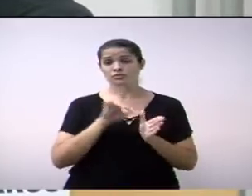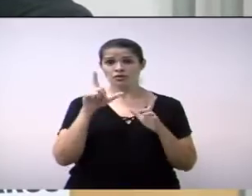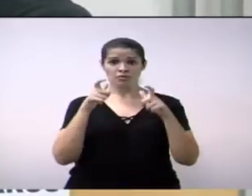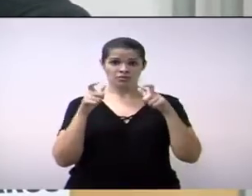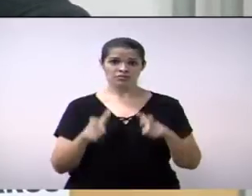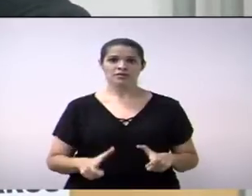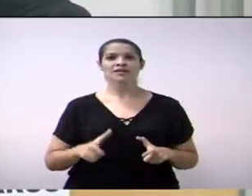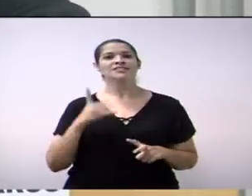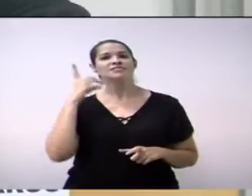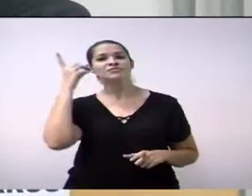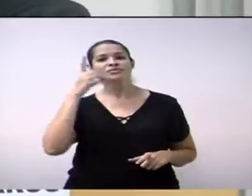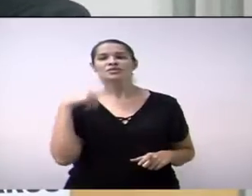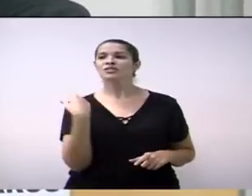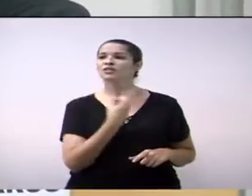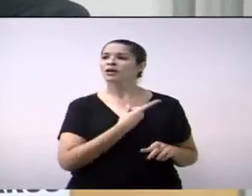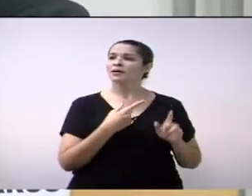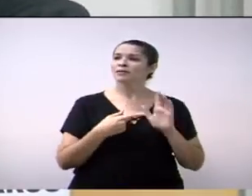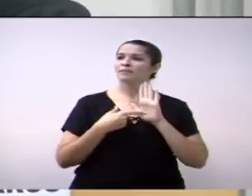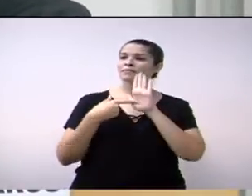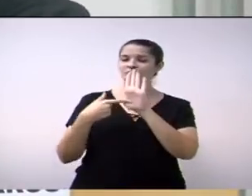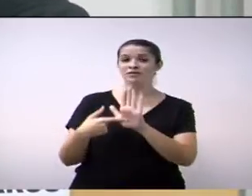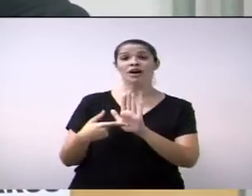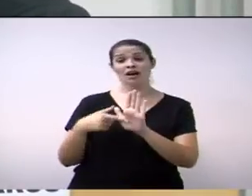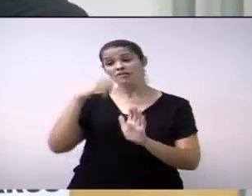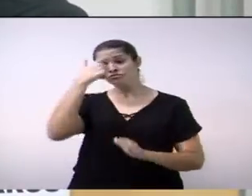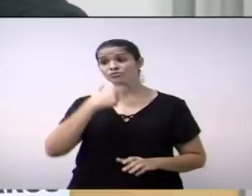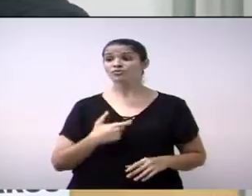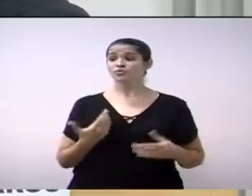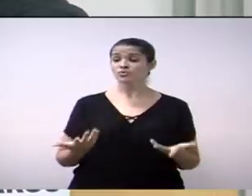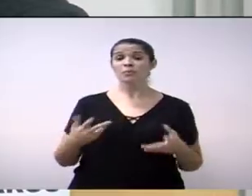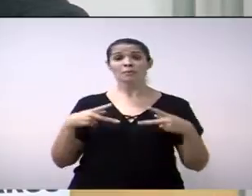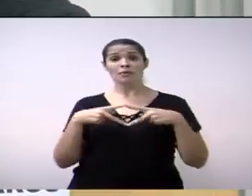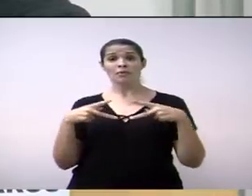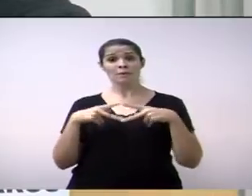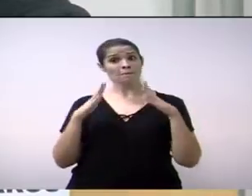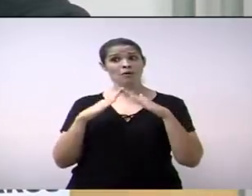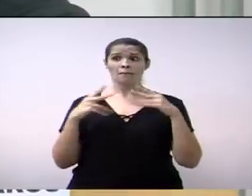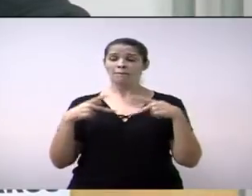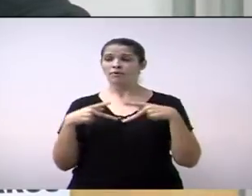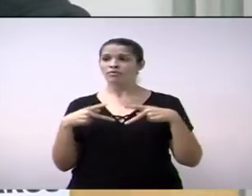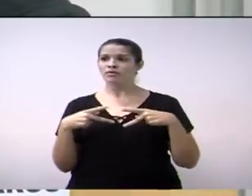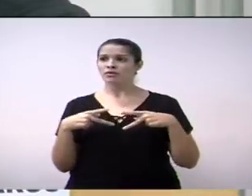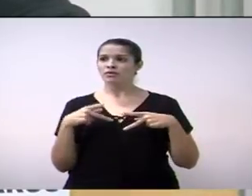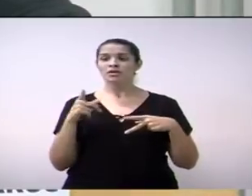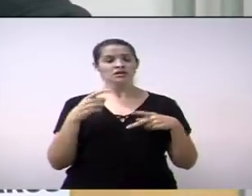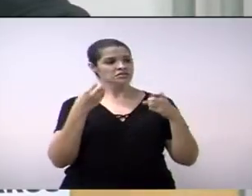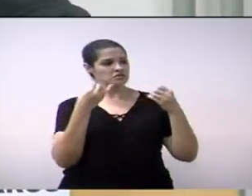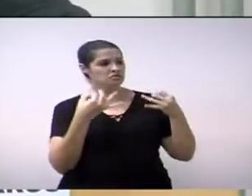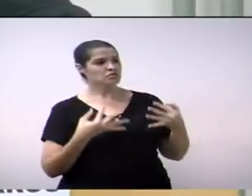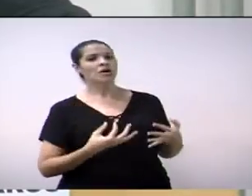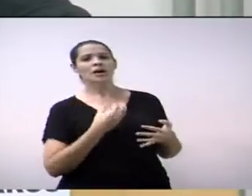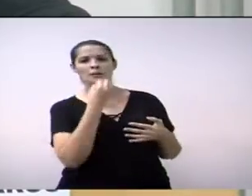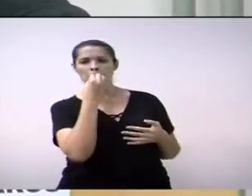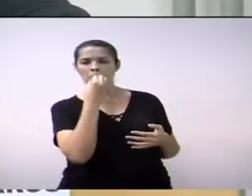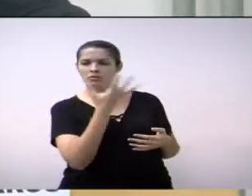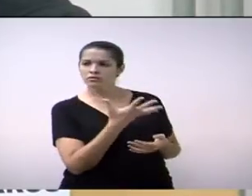nos apresentamos que nós éramos de Paulínia, ele disse da questão do kit do Conselho Tutelar,